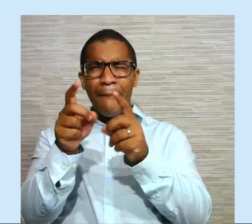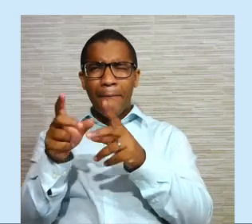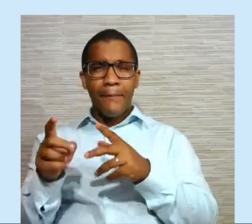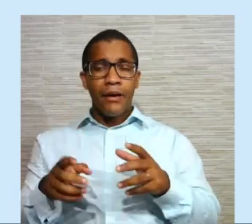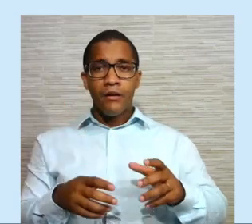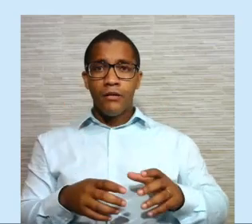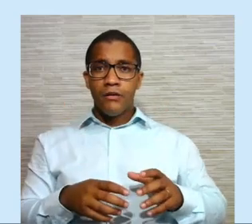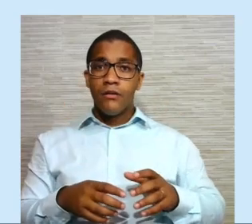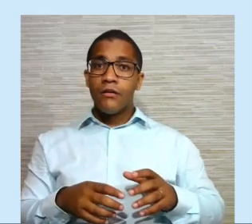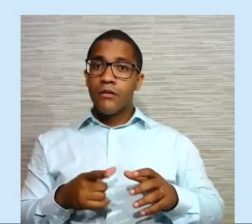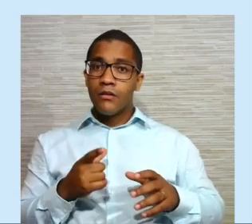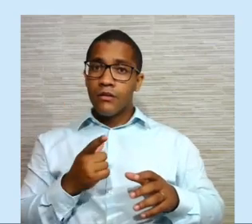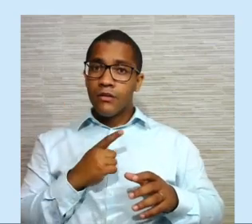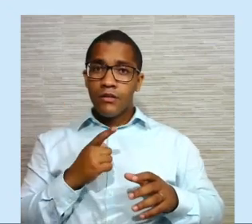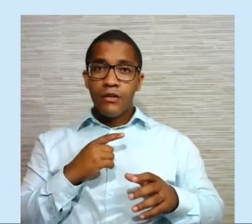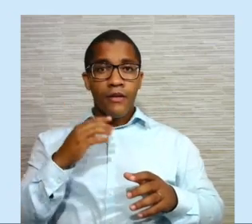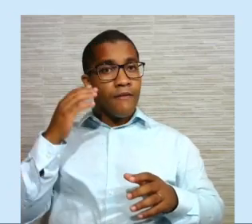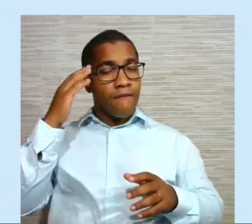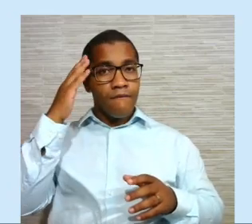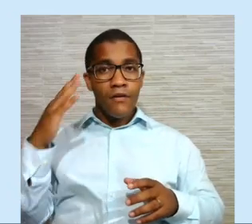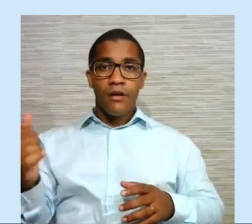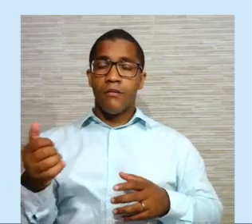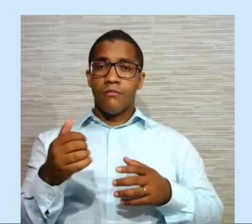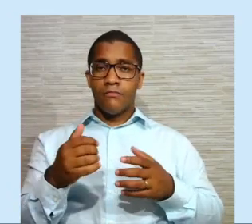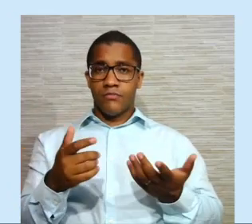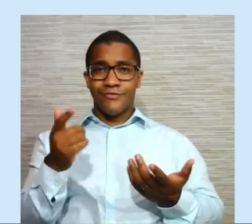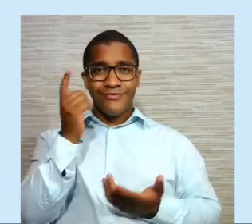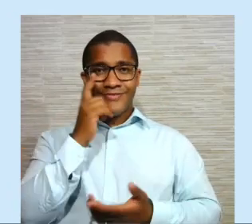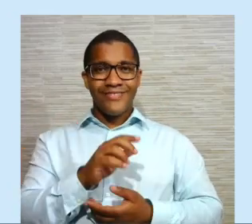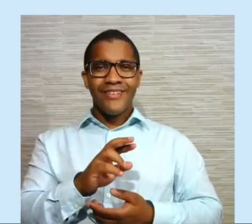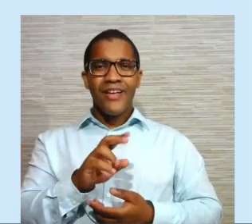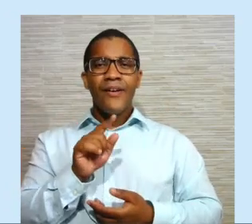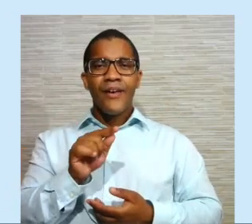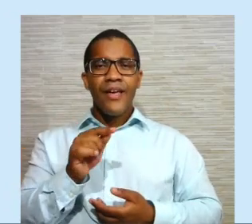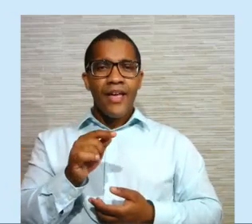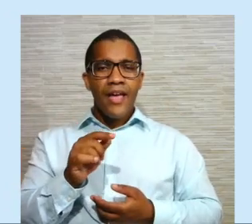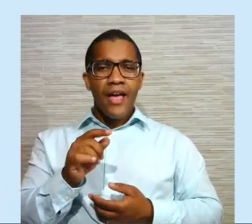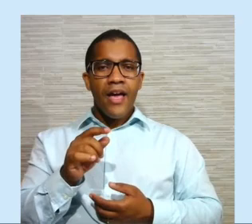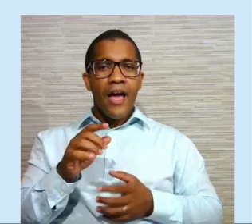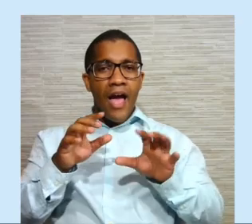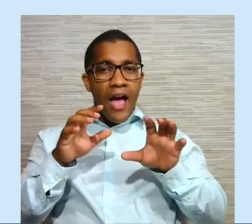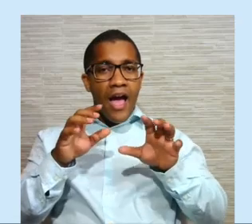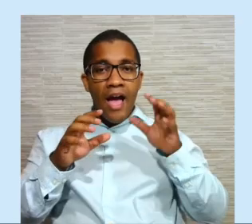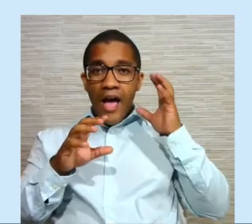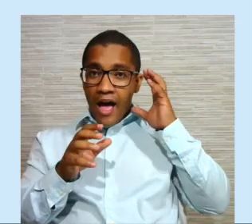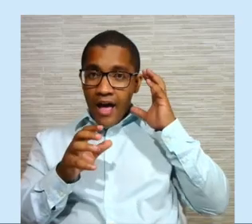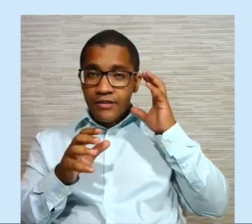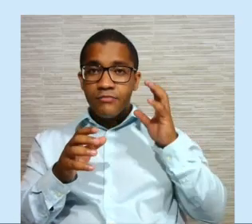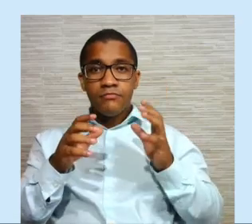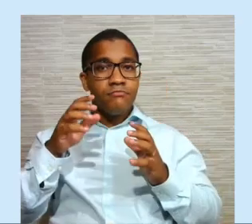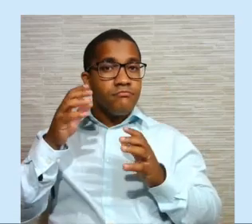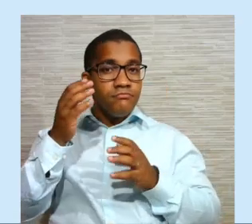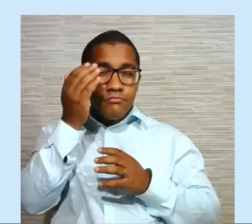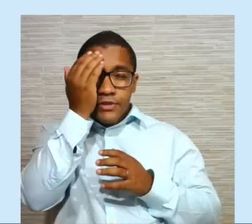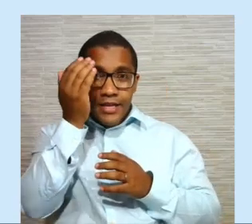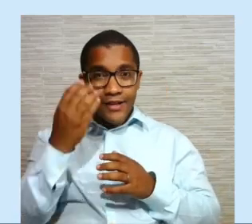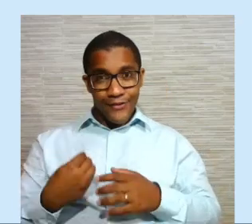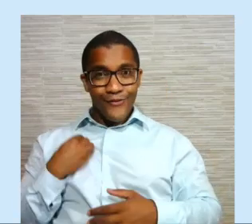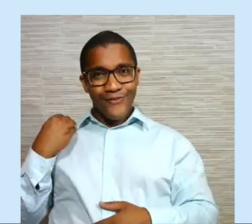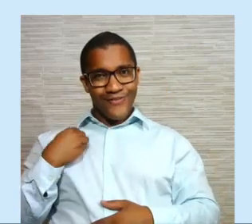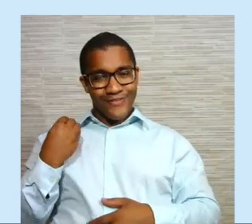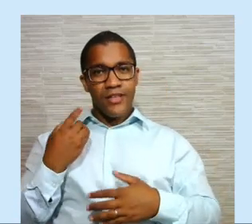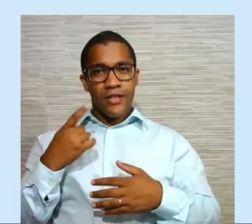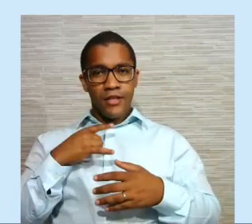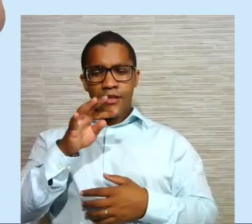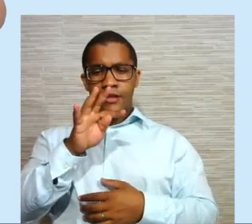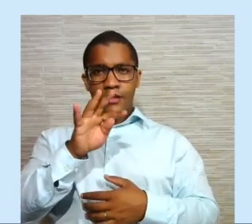né? O álbum foi Rádio Pirata ao Vivo, então foi um álbum que fez muito sucesso para o RPM. O Titãs ainda está